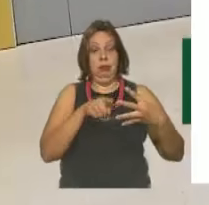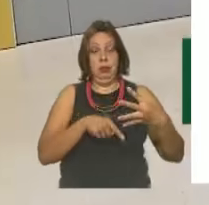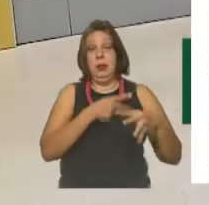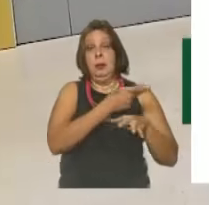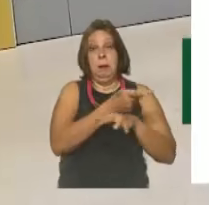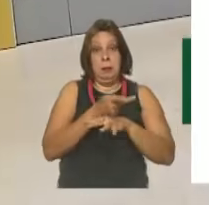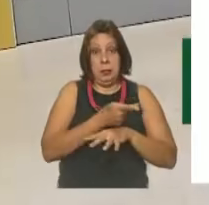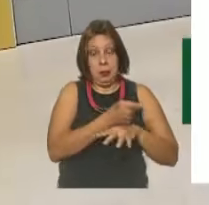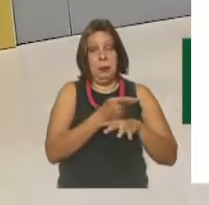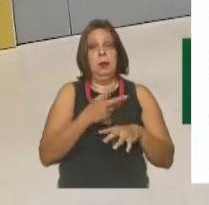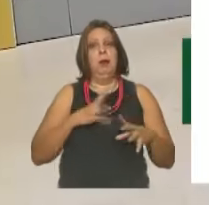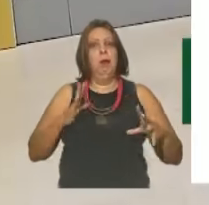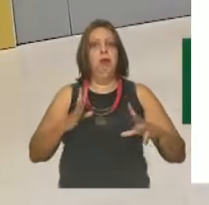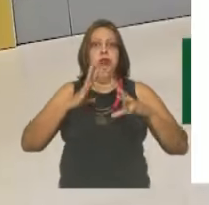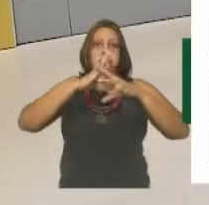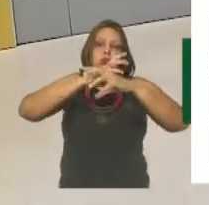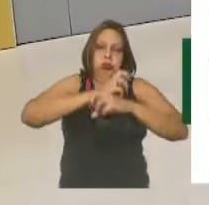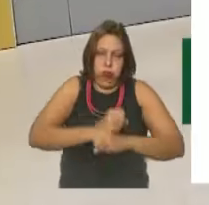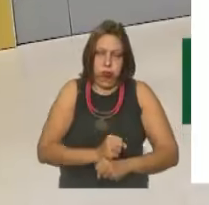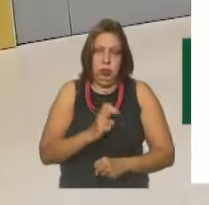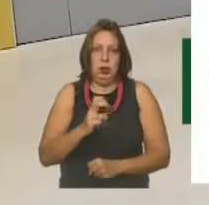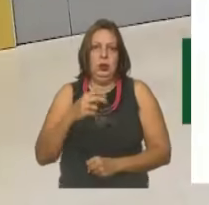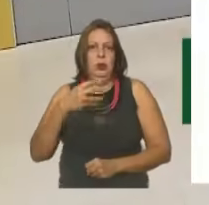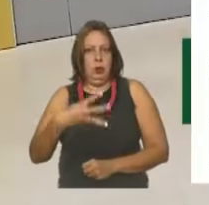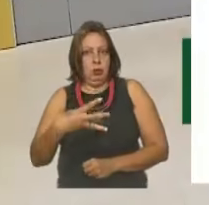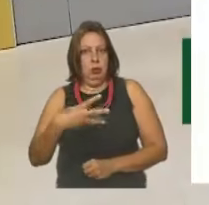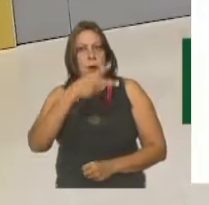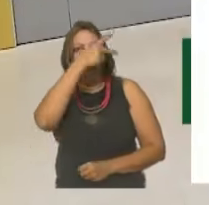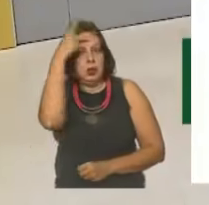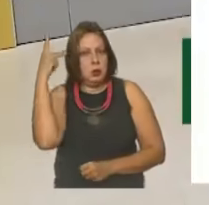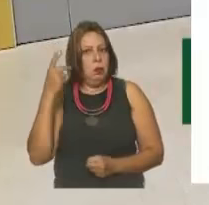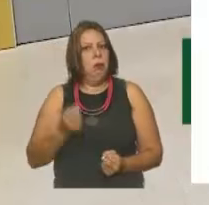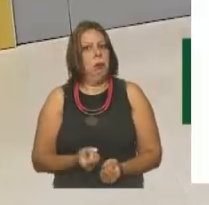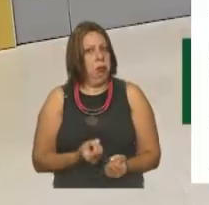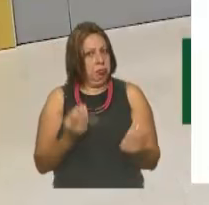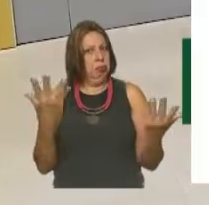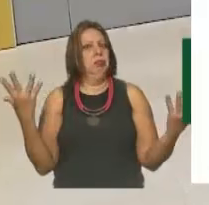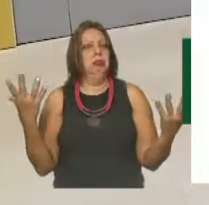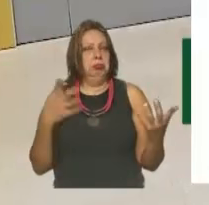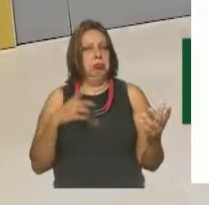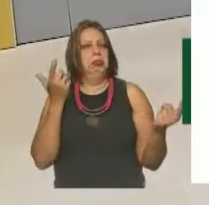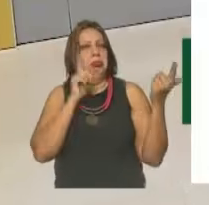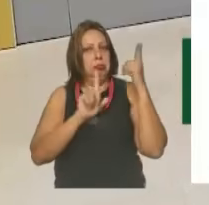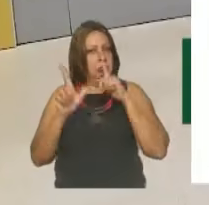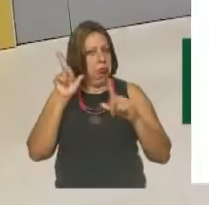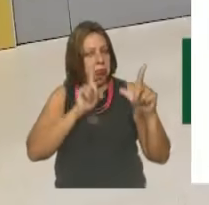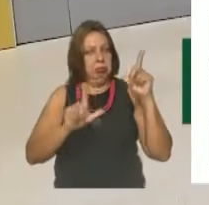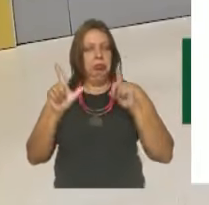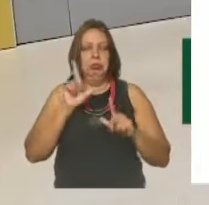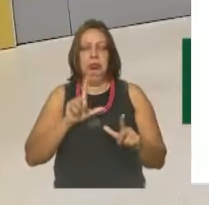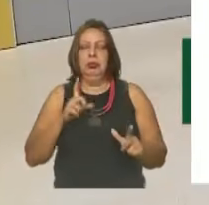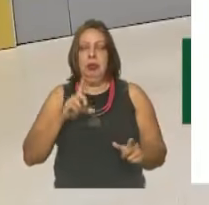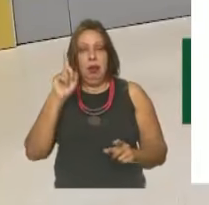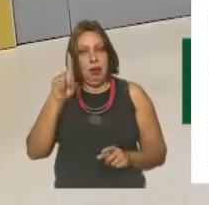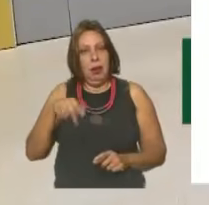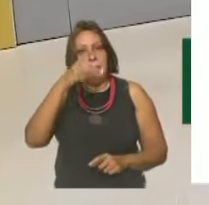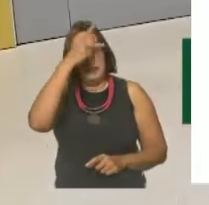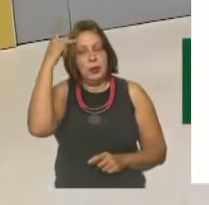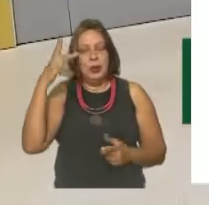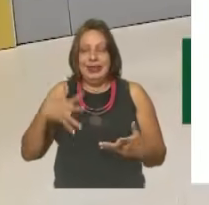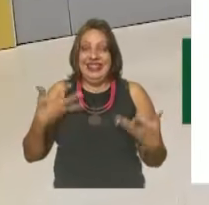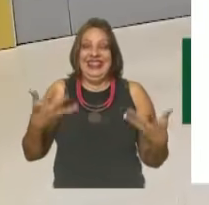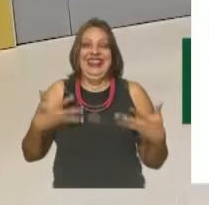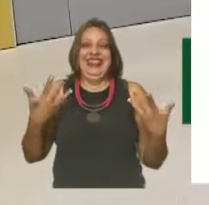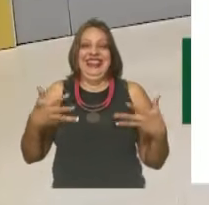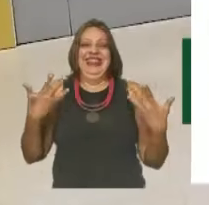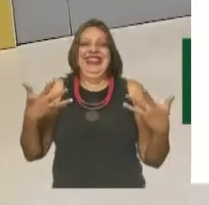isso dividido, né? Então, é bastante gente sendo contemplada. É uma injeção de ânimo aí para quem recebe essa premiação. Posso